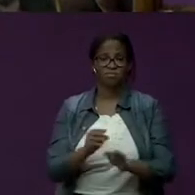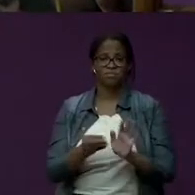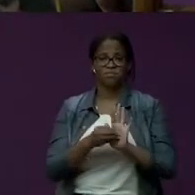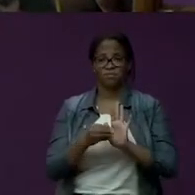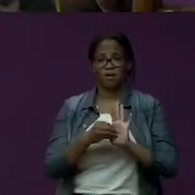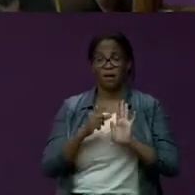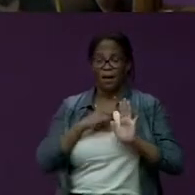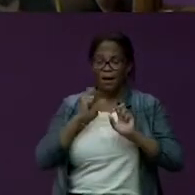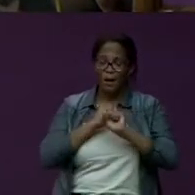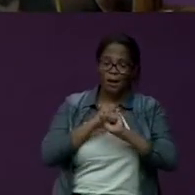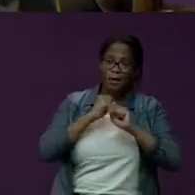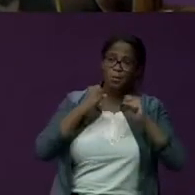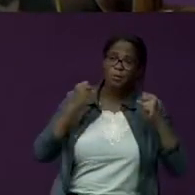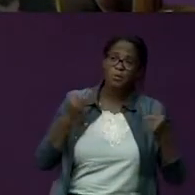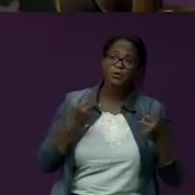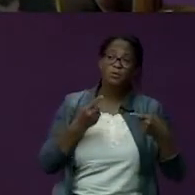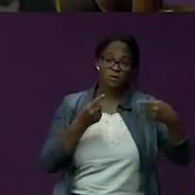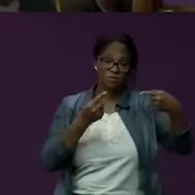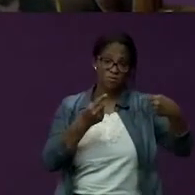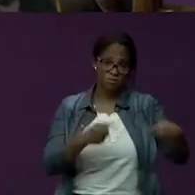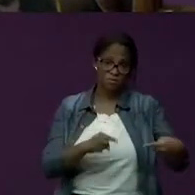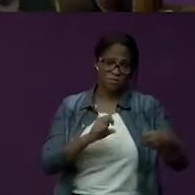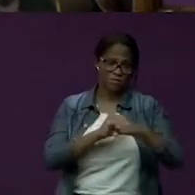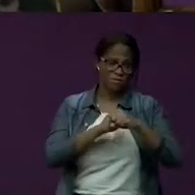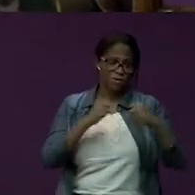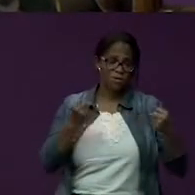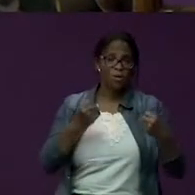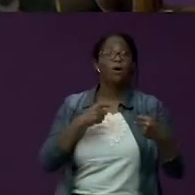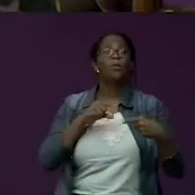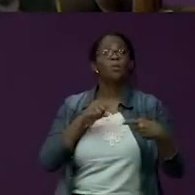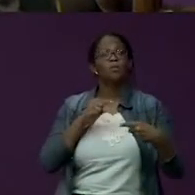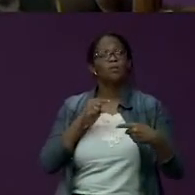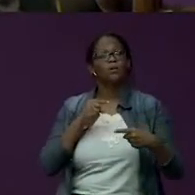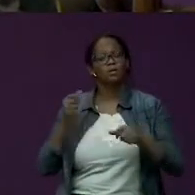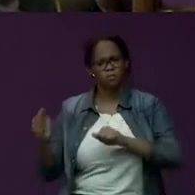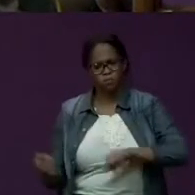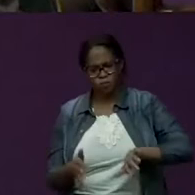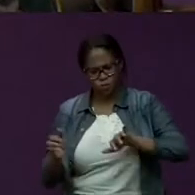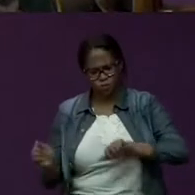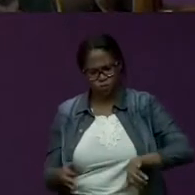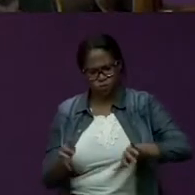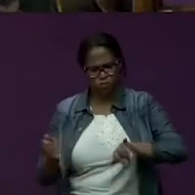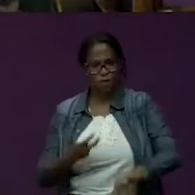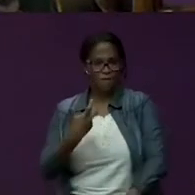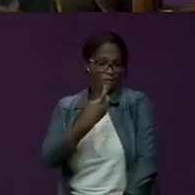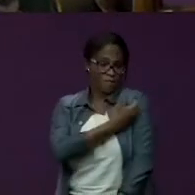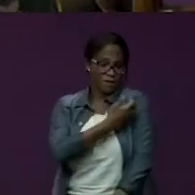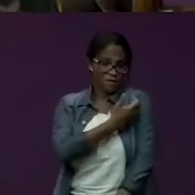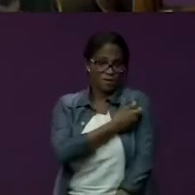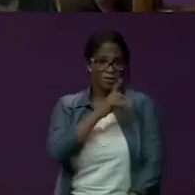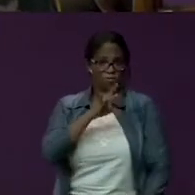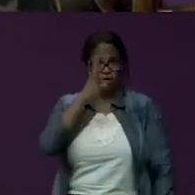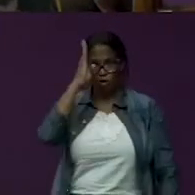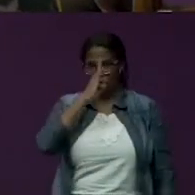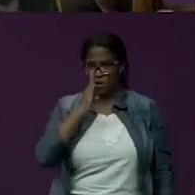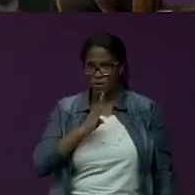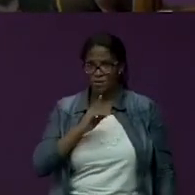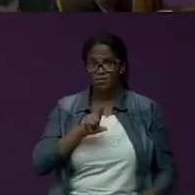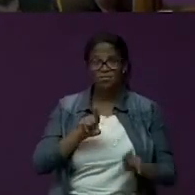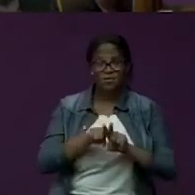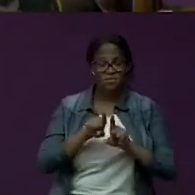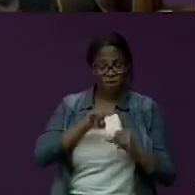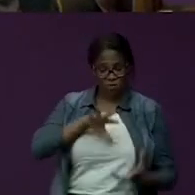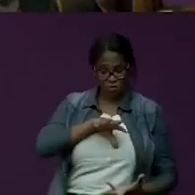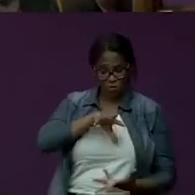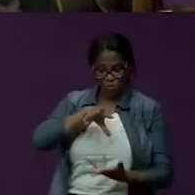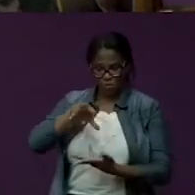impossível atender o grande desafio de produção de vacinas, não só no Brasil, mas no mundo, isso foi muito colocado